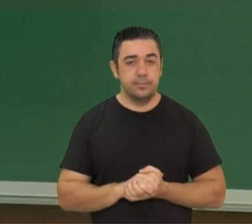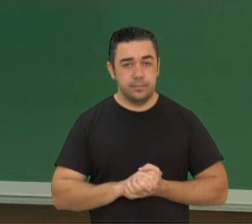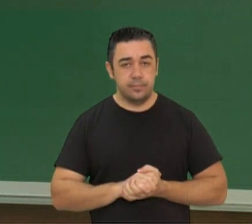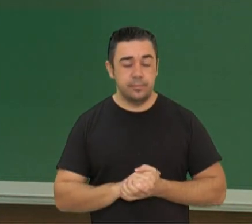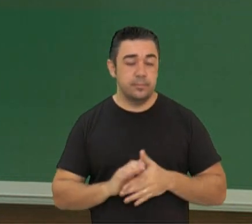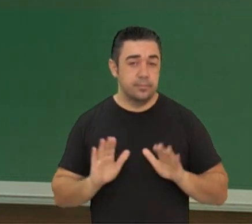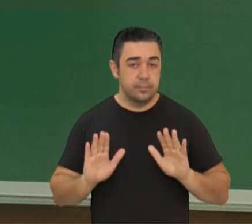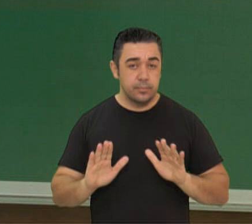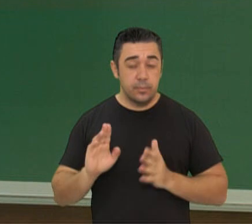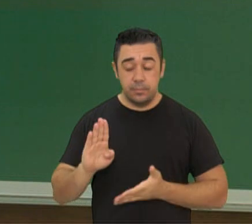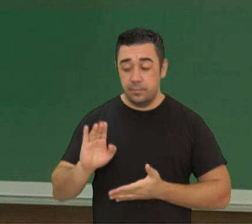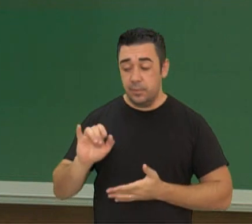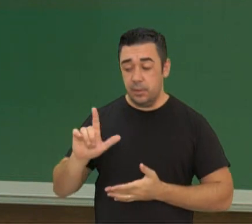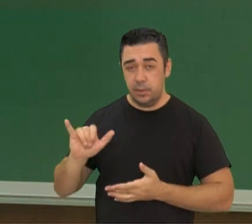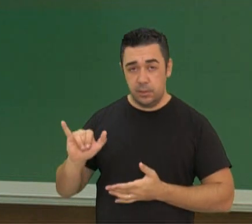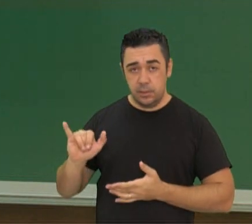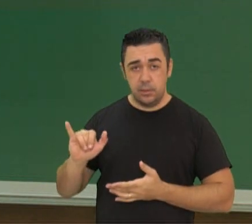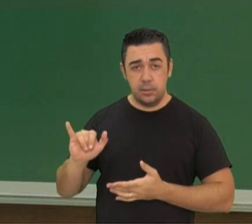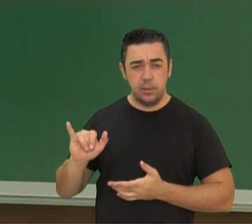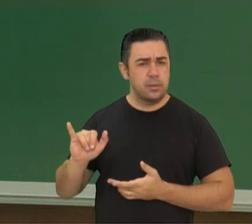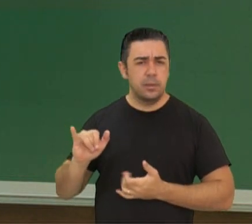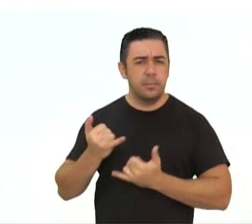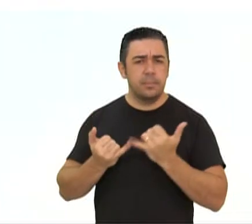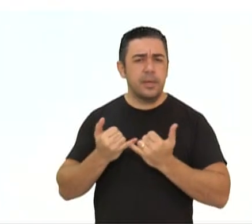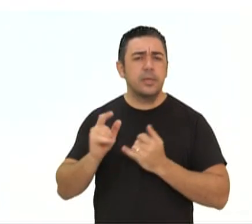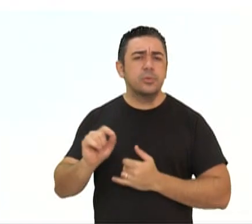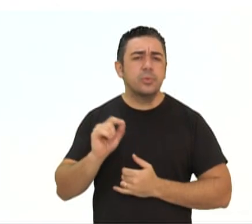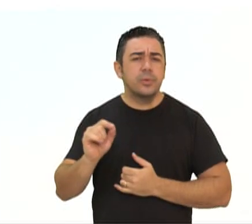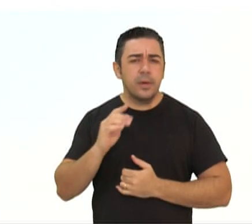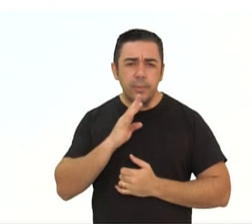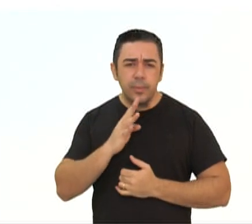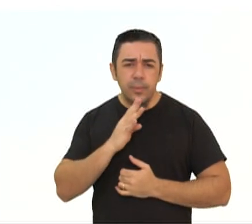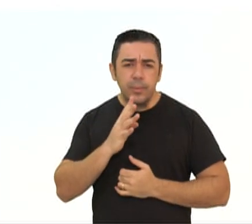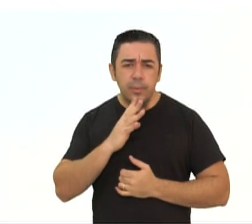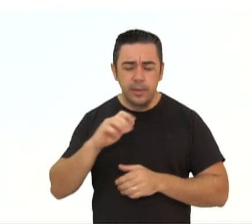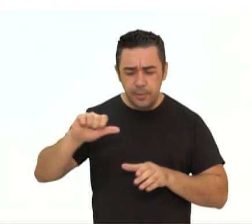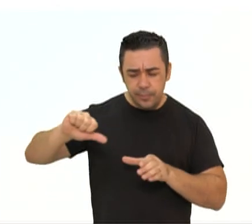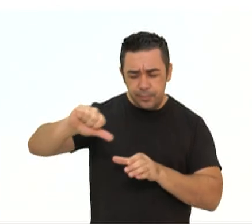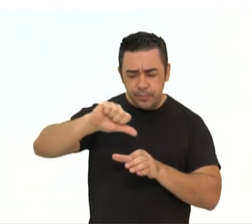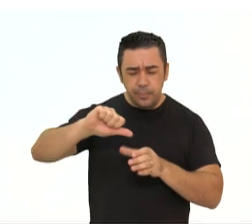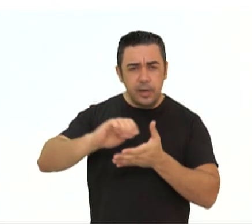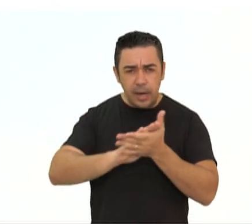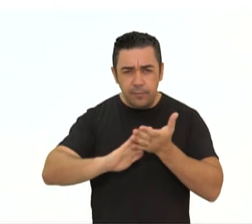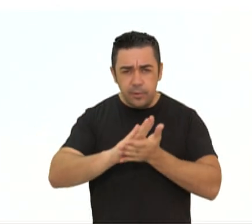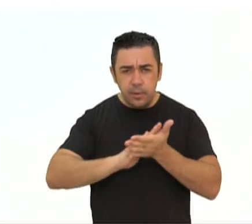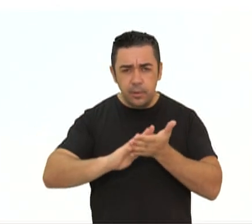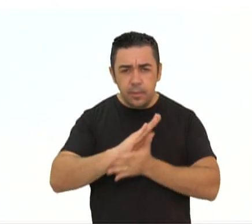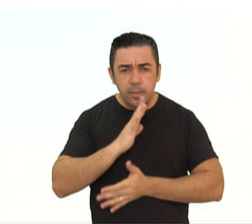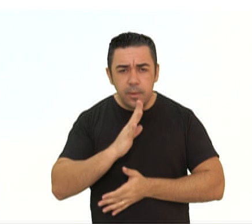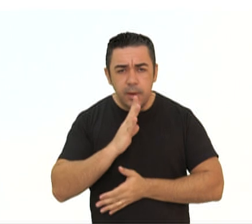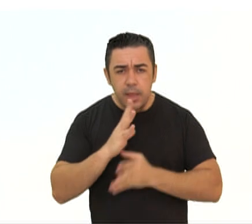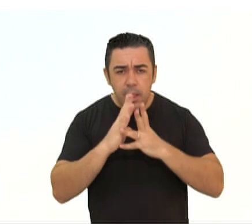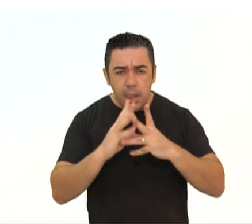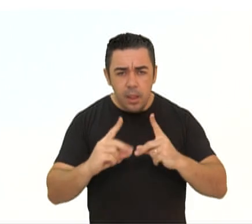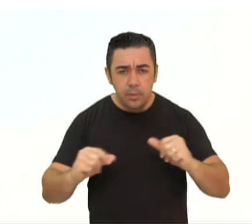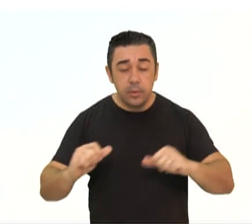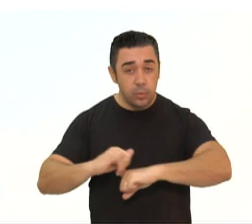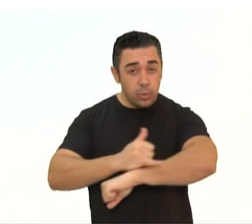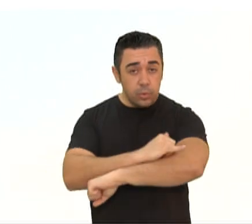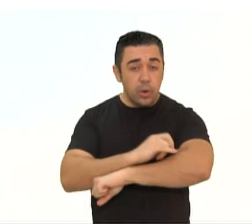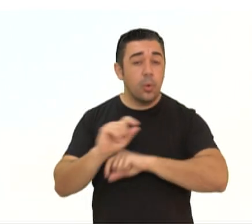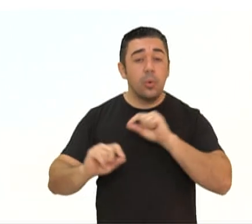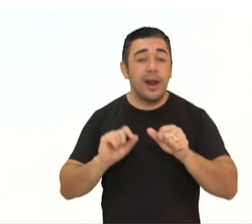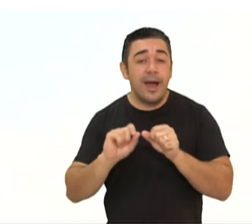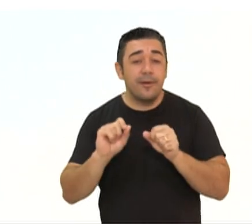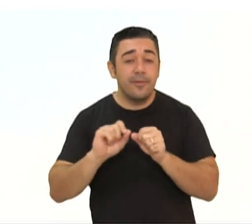A bile é como se fosse um detergente. Por quê? Porque ela vai ajudar a emulsificar as gorduras. O que quer